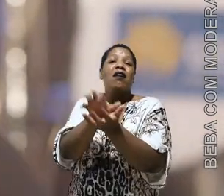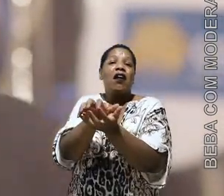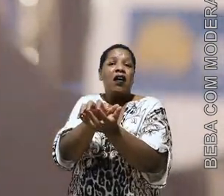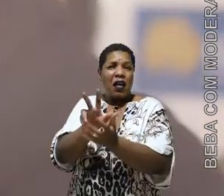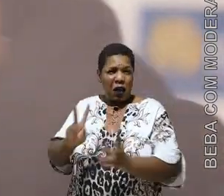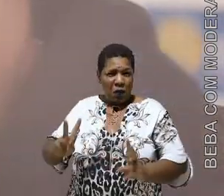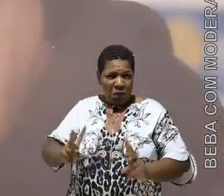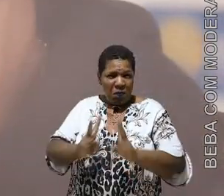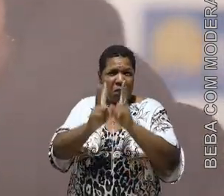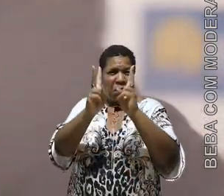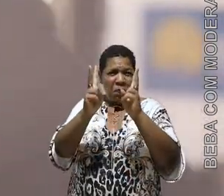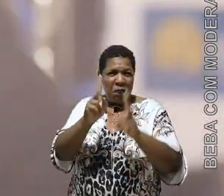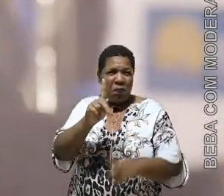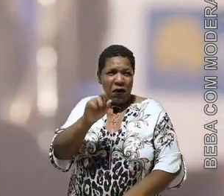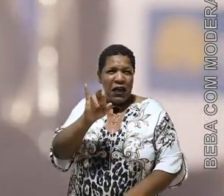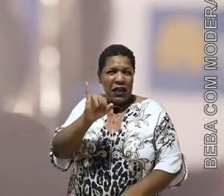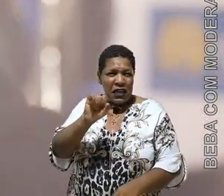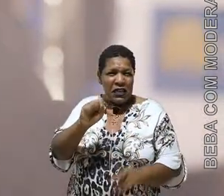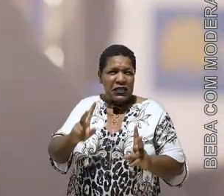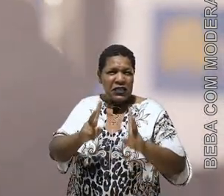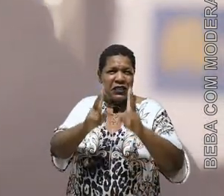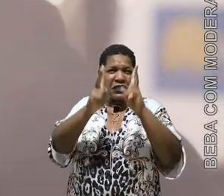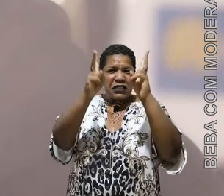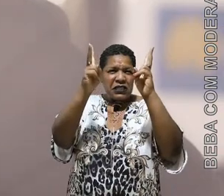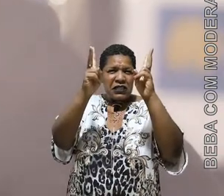e as Pernambucanas Paris